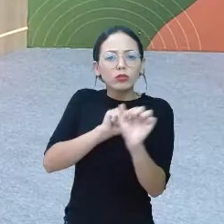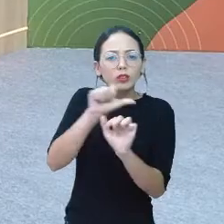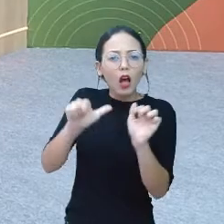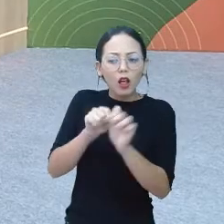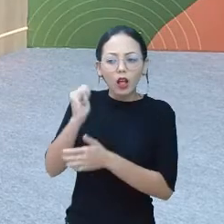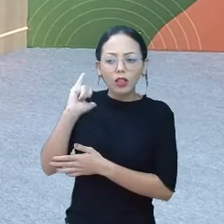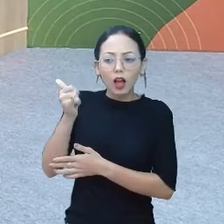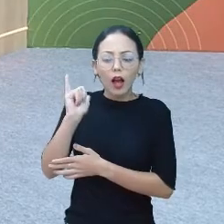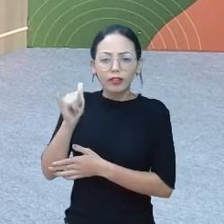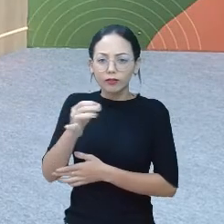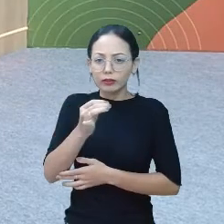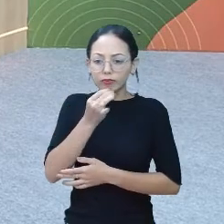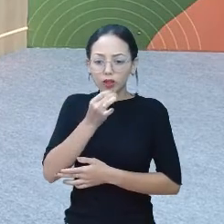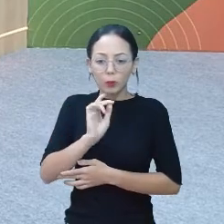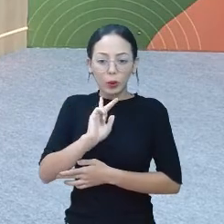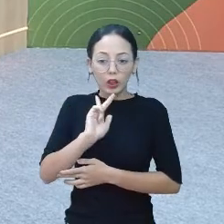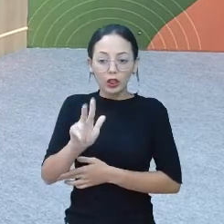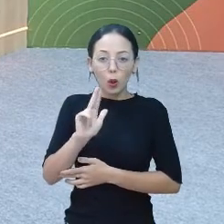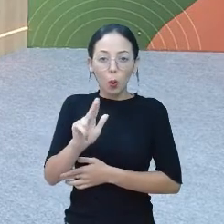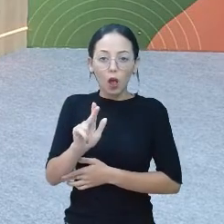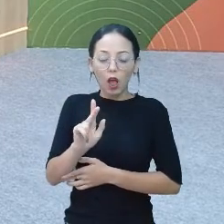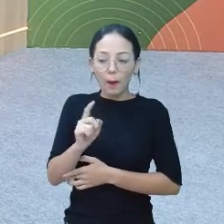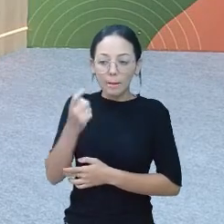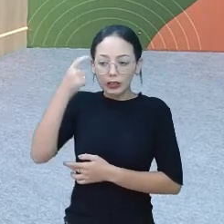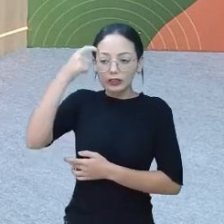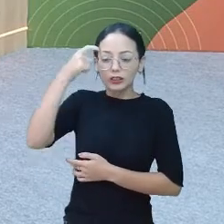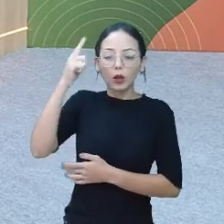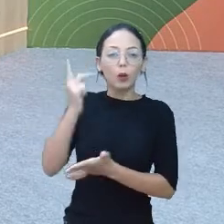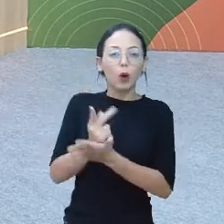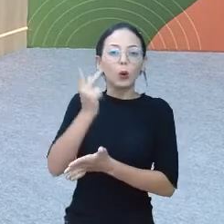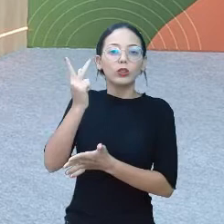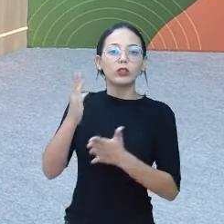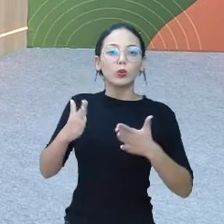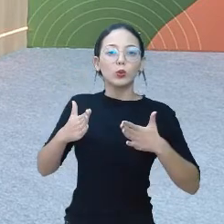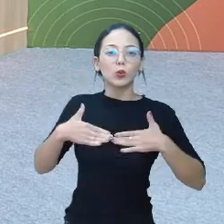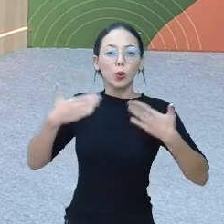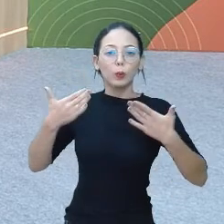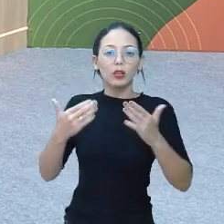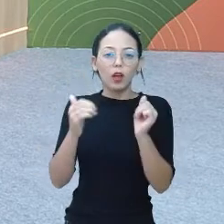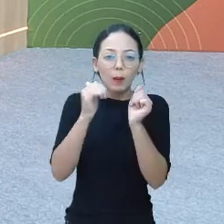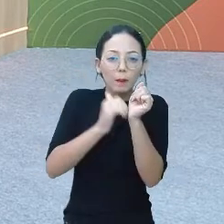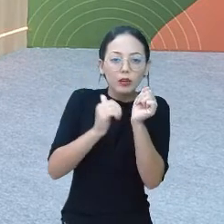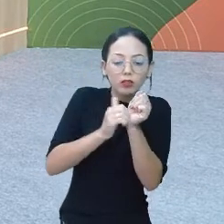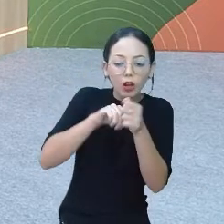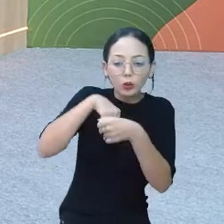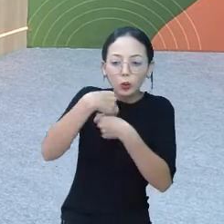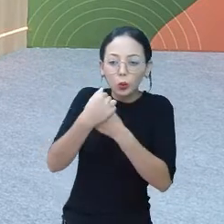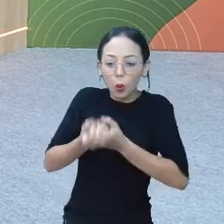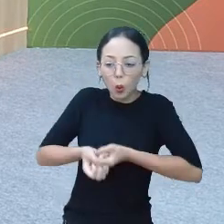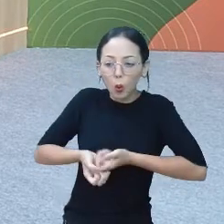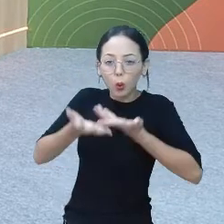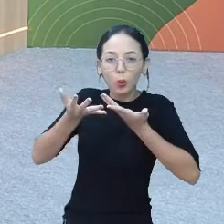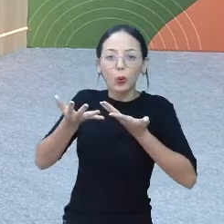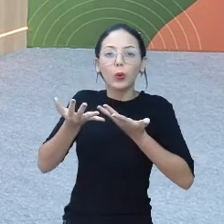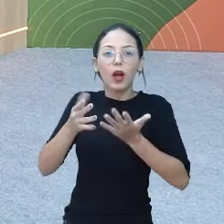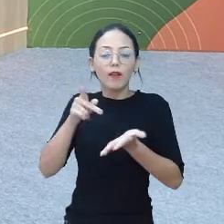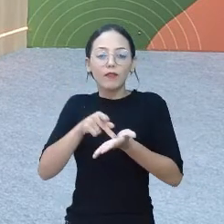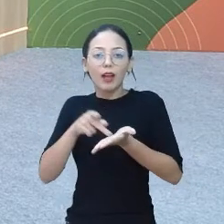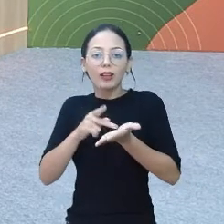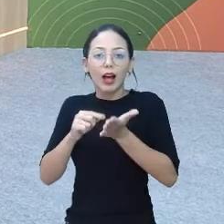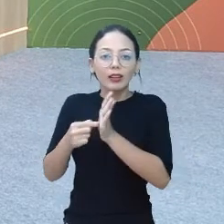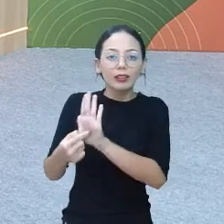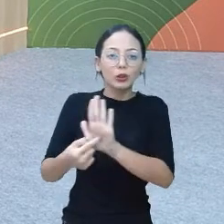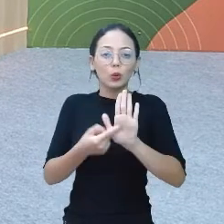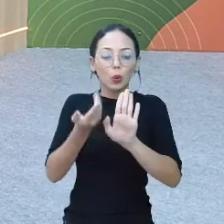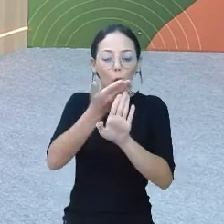quando o que não é esperado acontece, é o ponto alto. É onde os mistérios são desvendados, é onde a verdade vem à